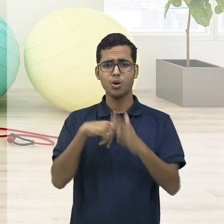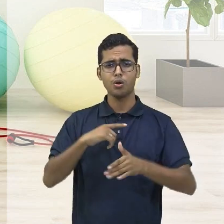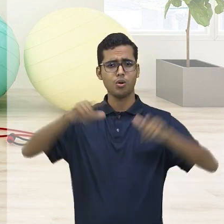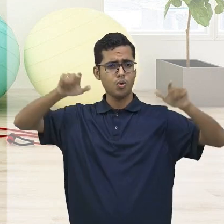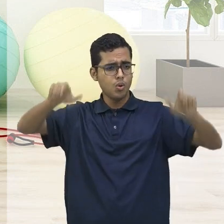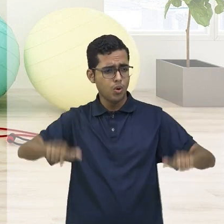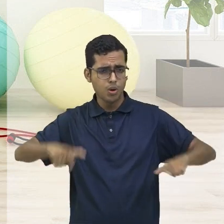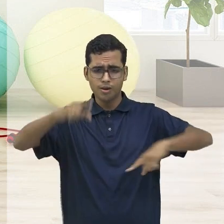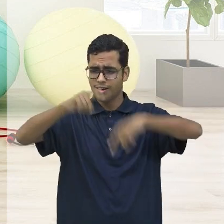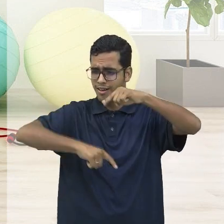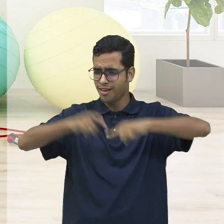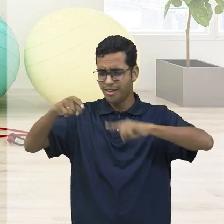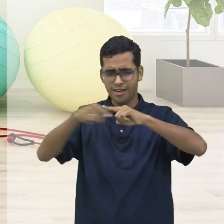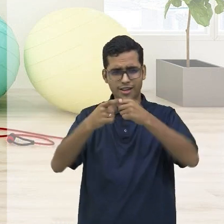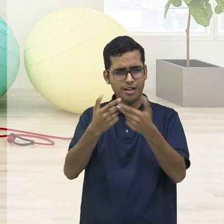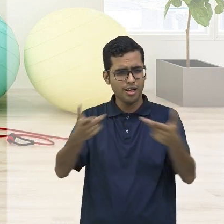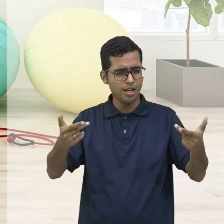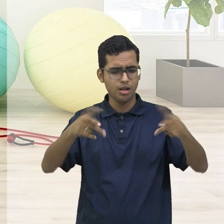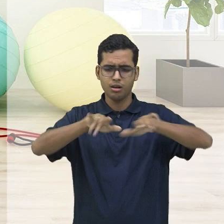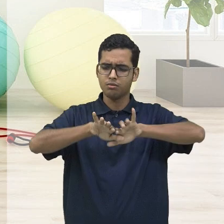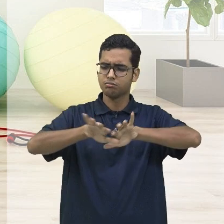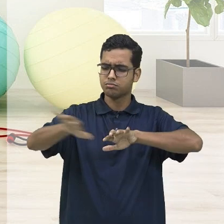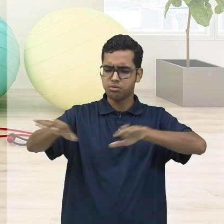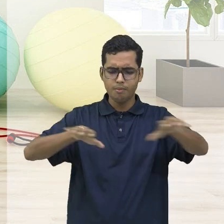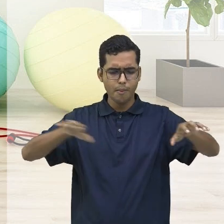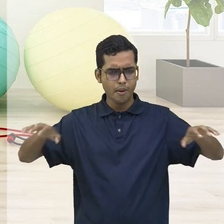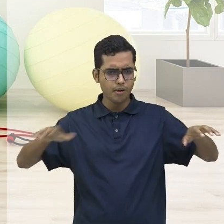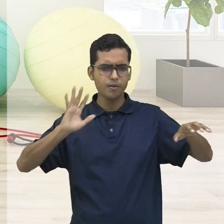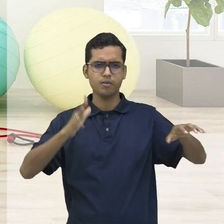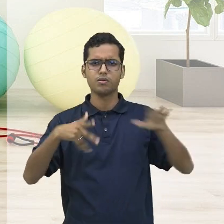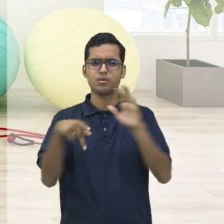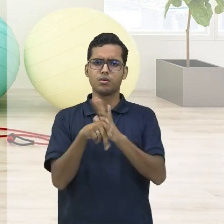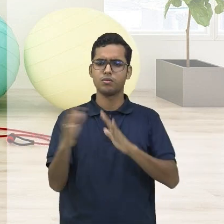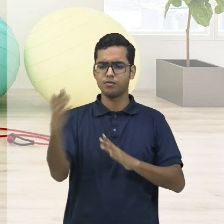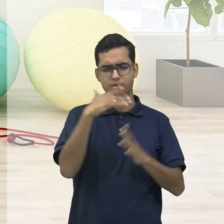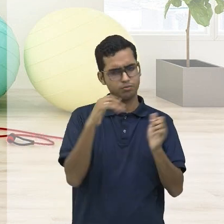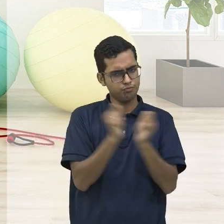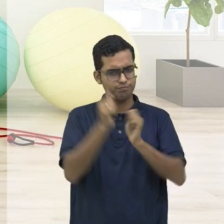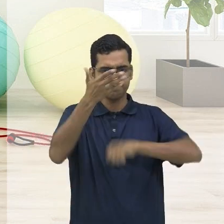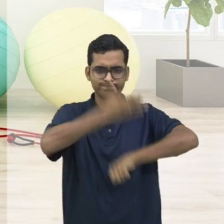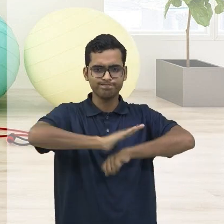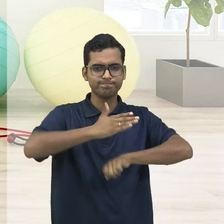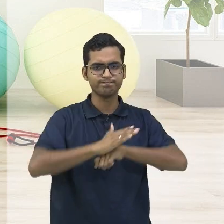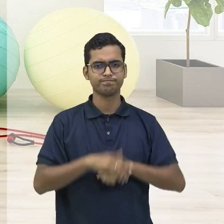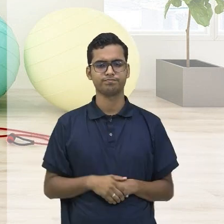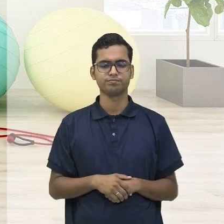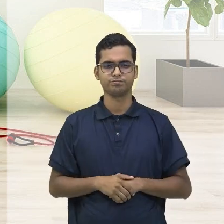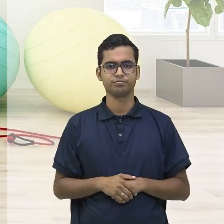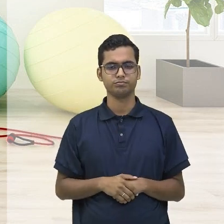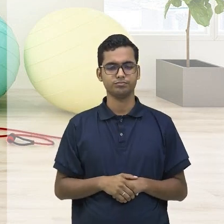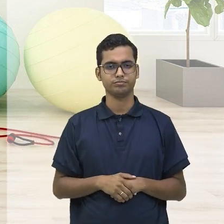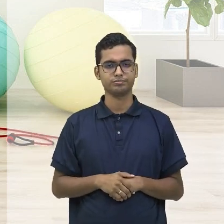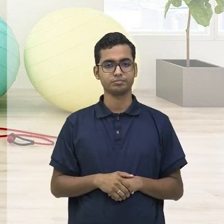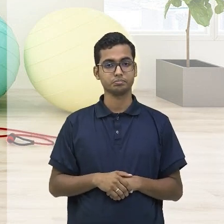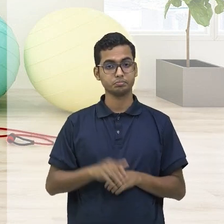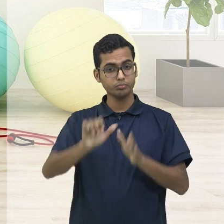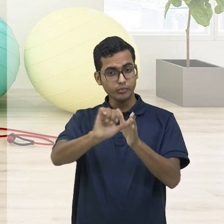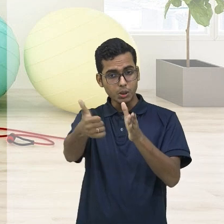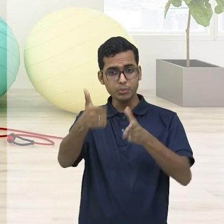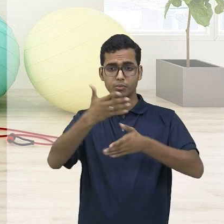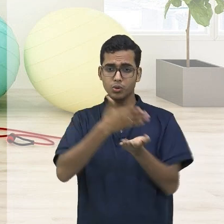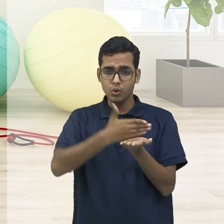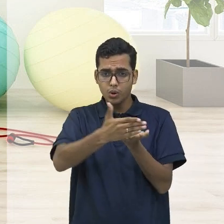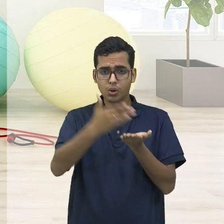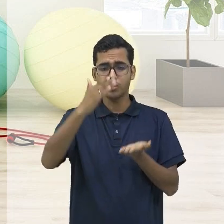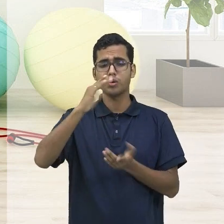de objetos, já afasta esses objetos e vem comigo, tá bom? Primeiro, para a gente começar qualquer atividade,